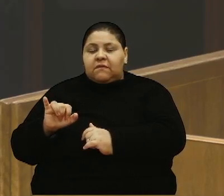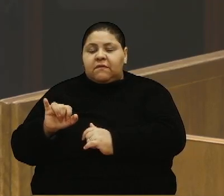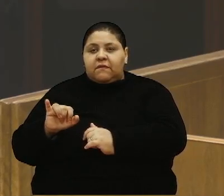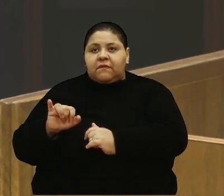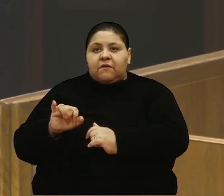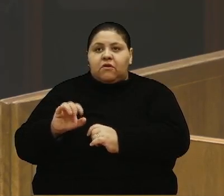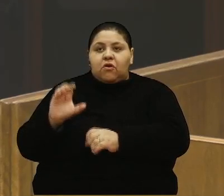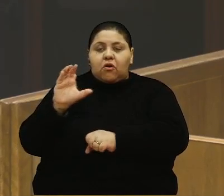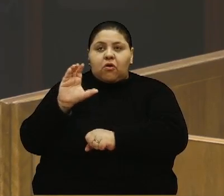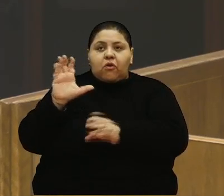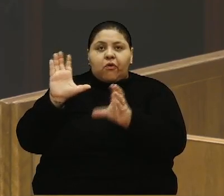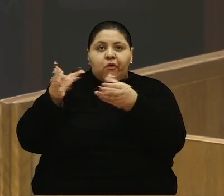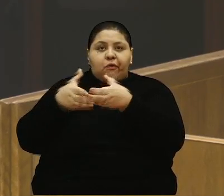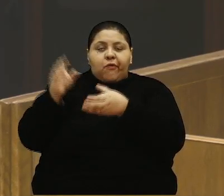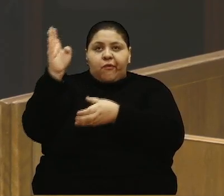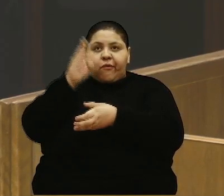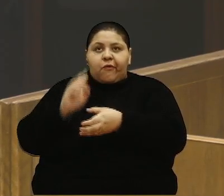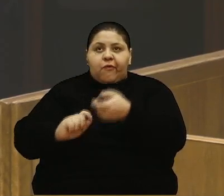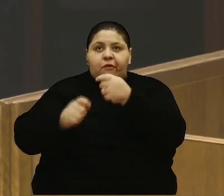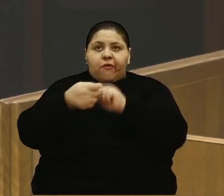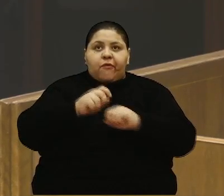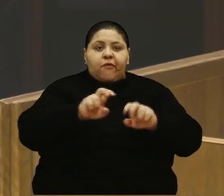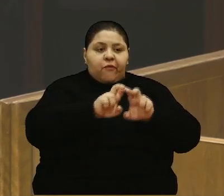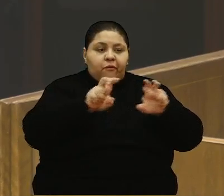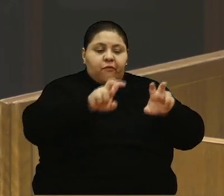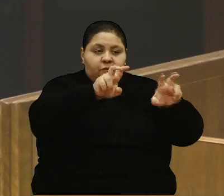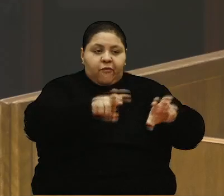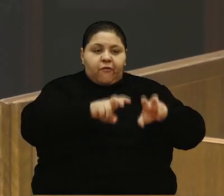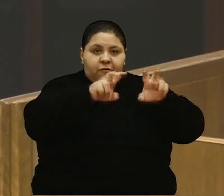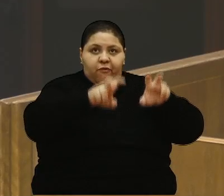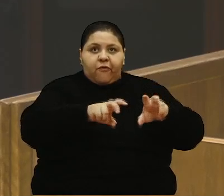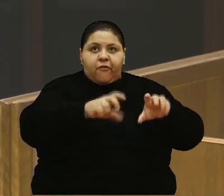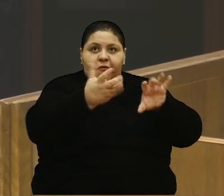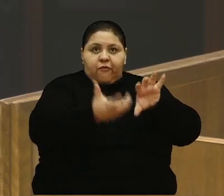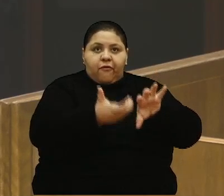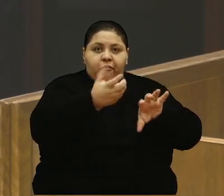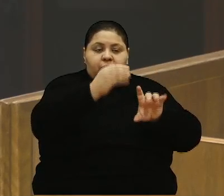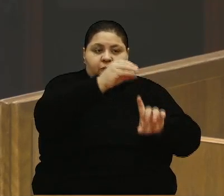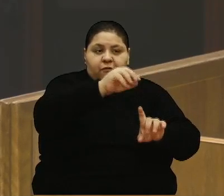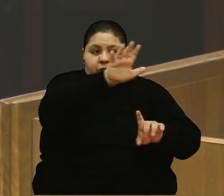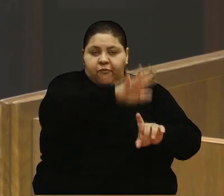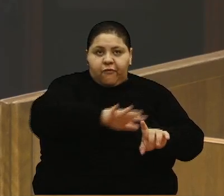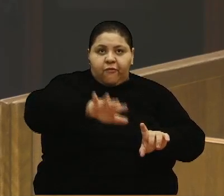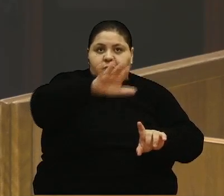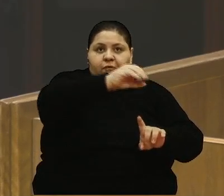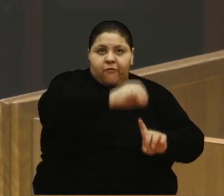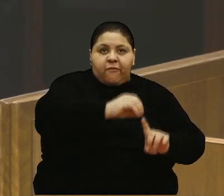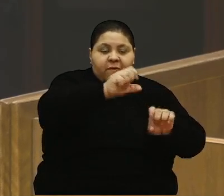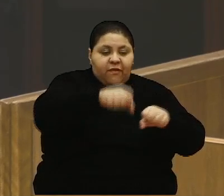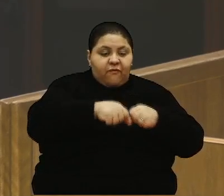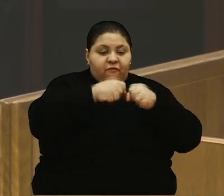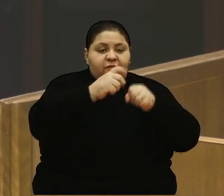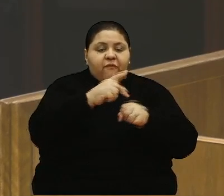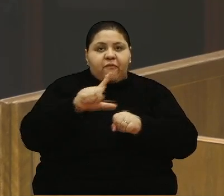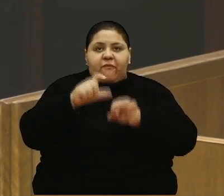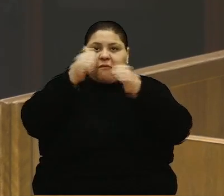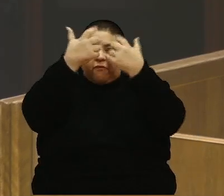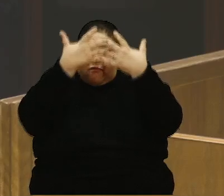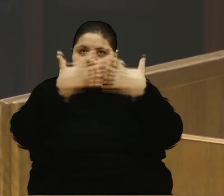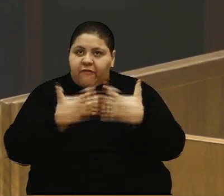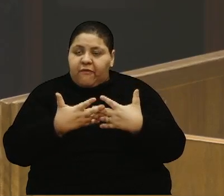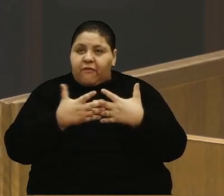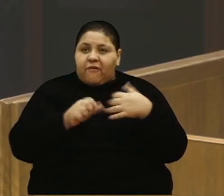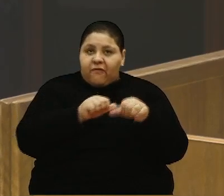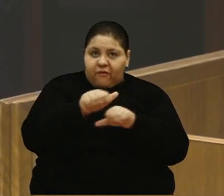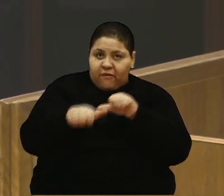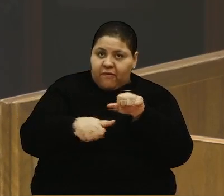da Indústria e parte da bancada ruralista no Congresso Nacional são os principais defensores do PL, argumentando que as